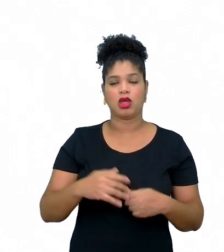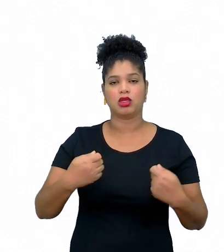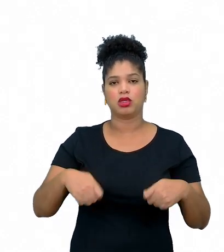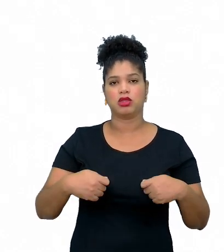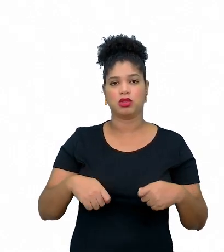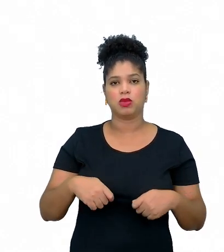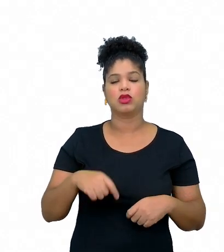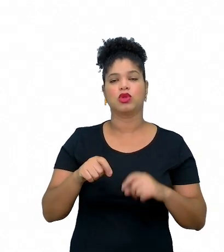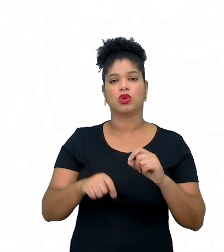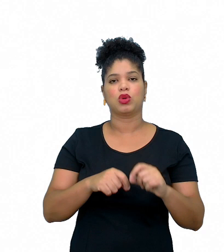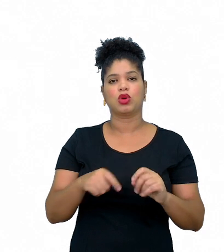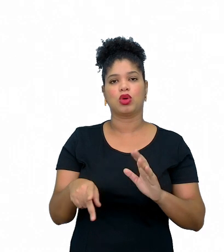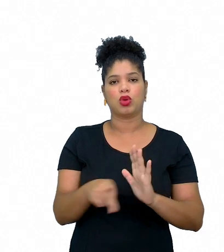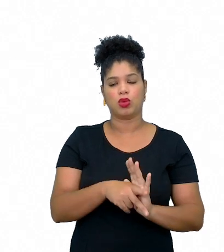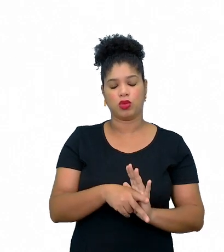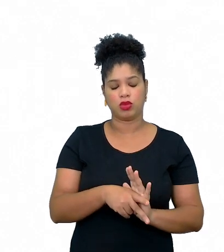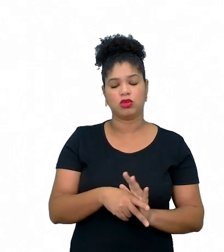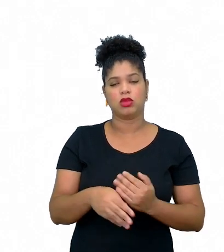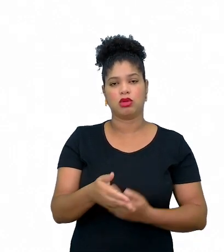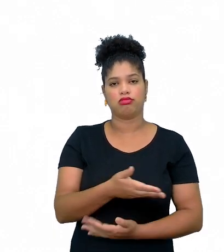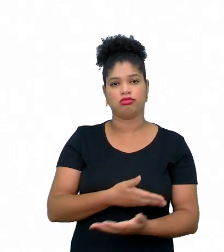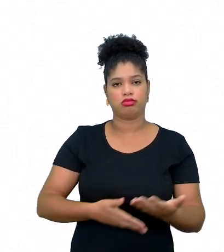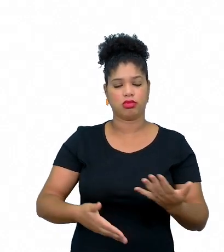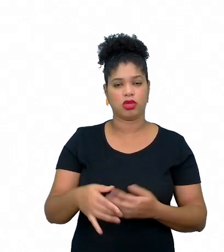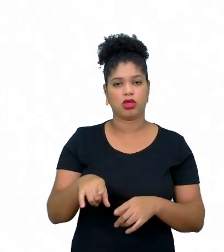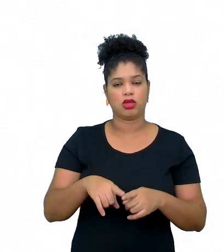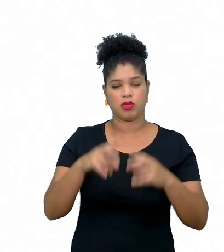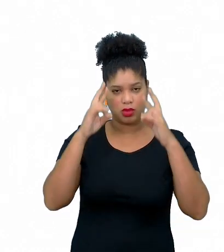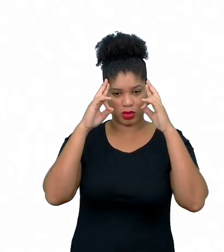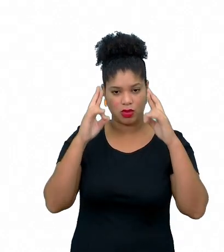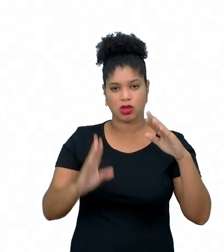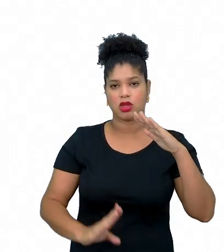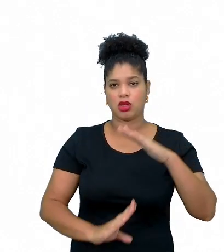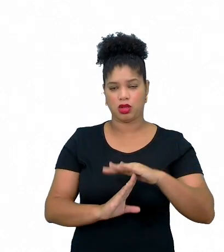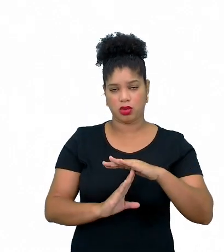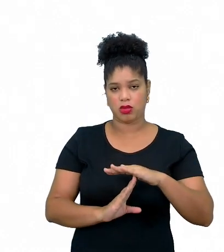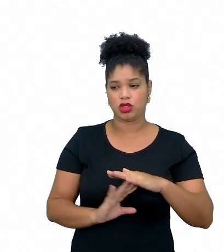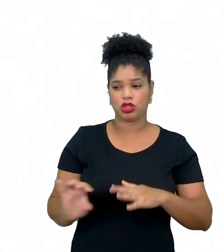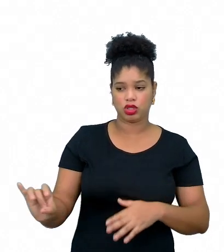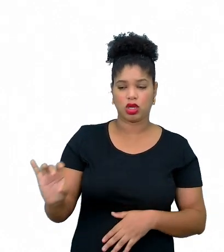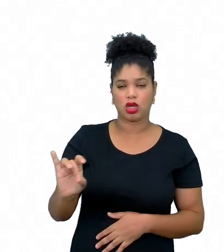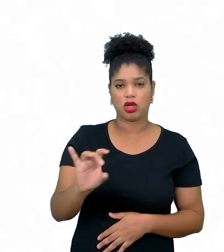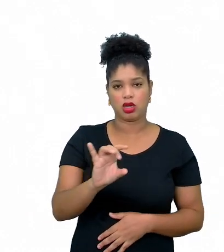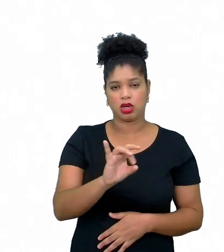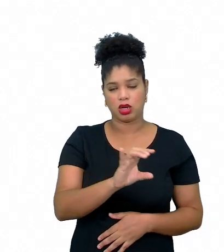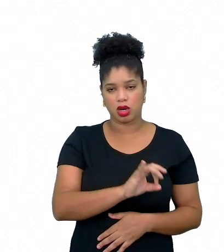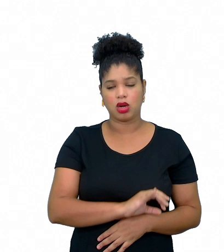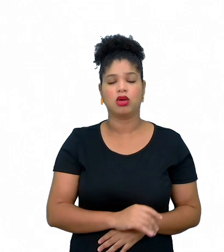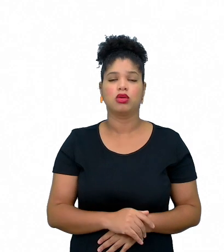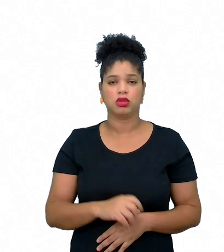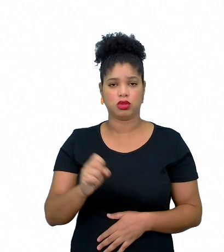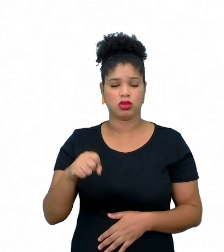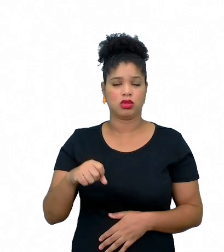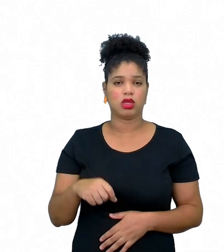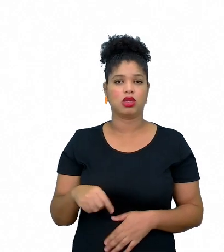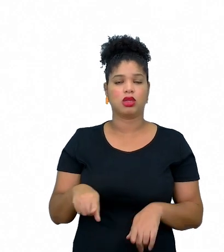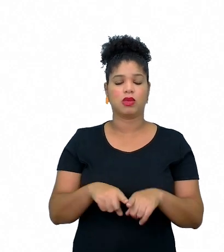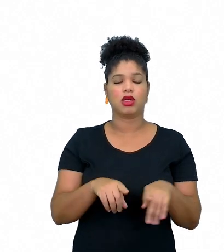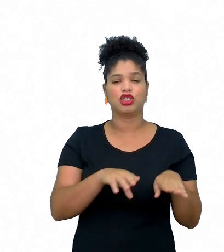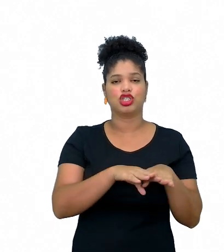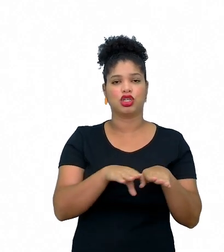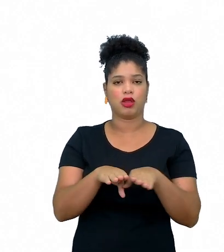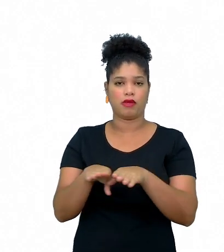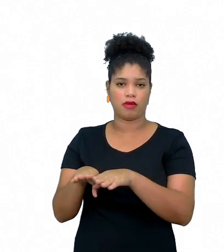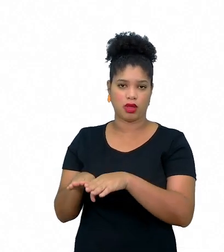de interagir, a necessidade de respeitar os limites dos outros, dos níveis dos outros, e perceber que,